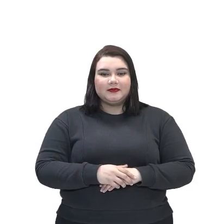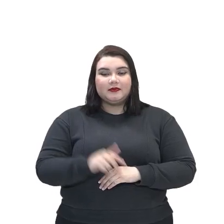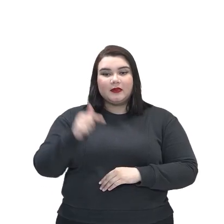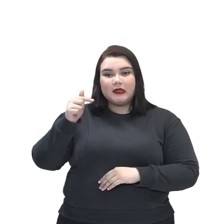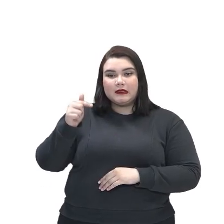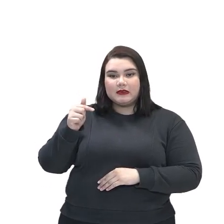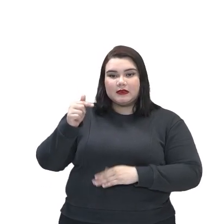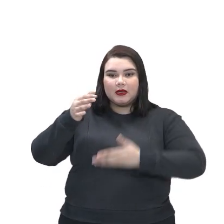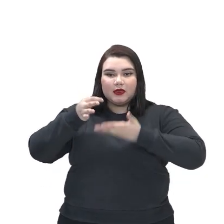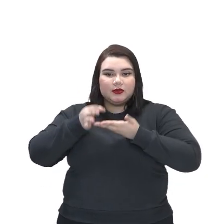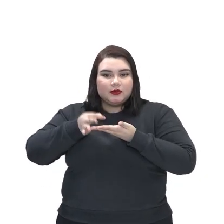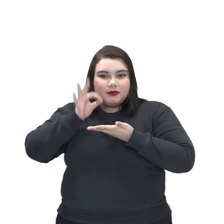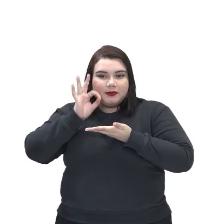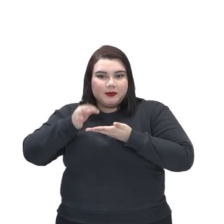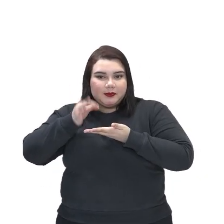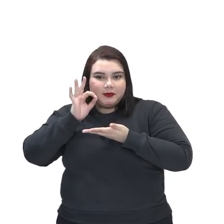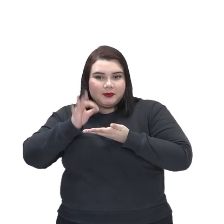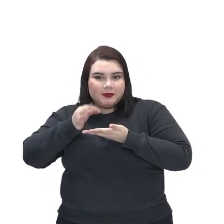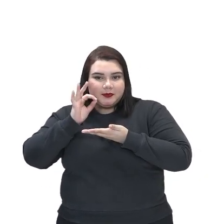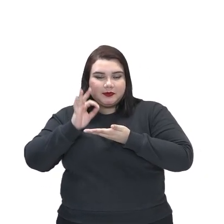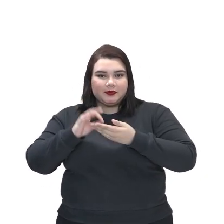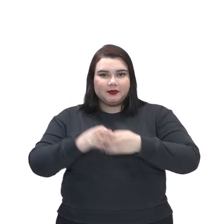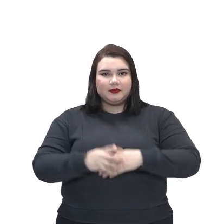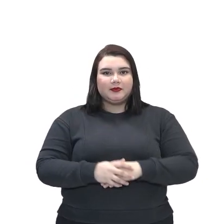Sete xícaras.